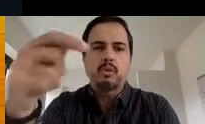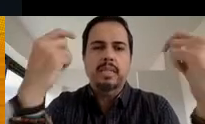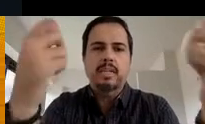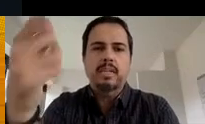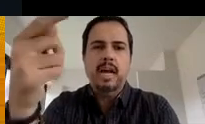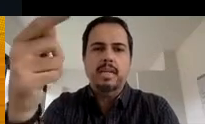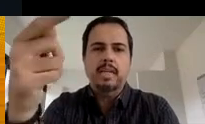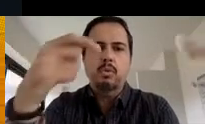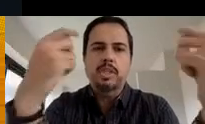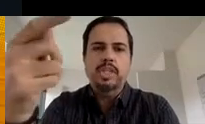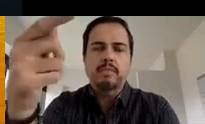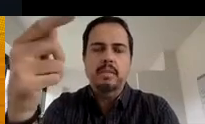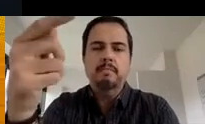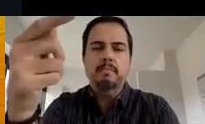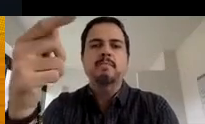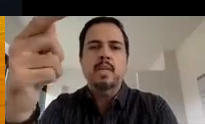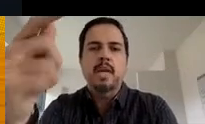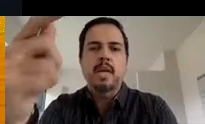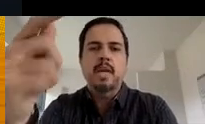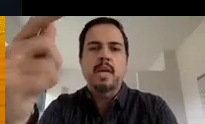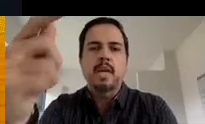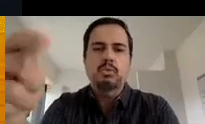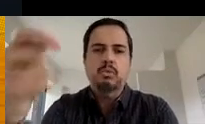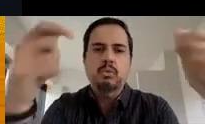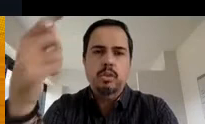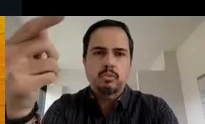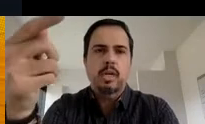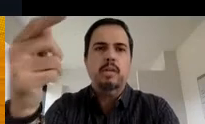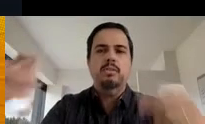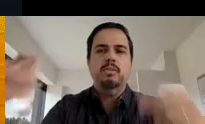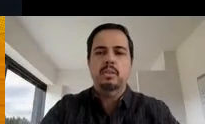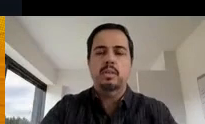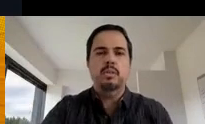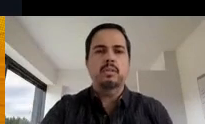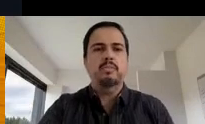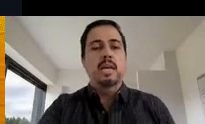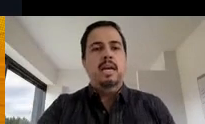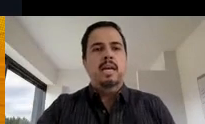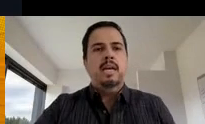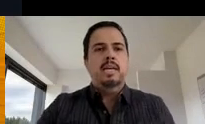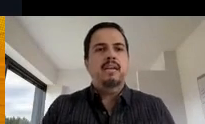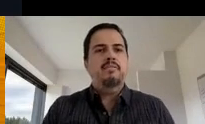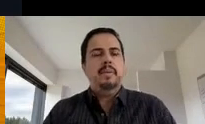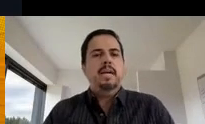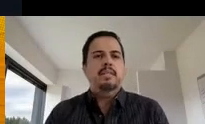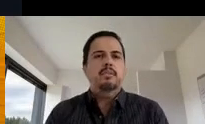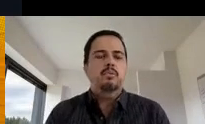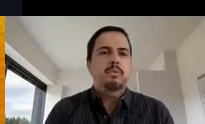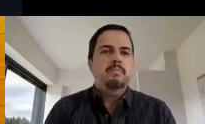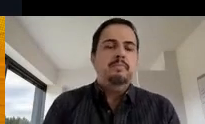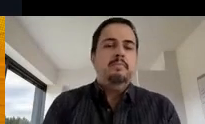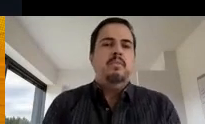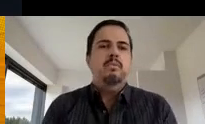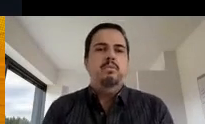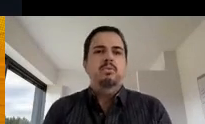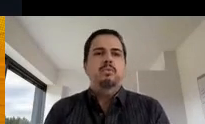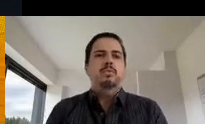com as ferramentas, com a mentalidade, com o time. Né, com as atitudes, com os resultados que você está buscando. E aí vem a